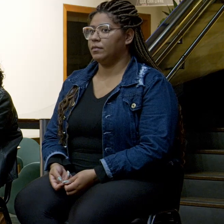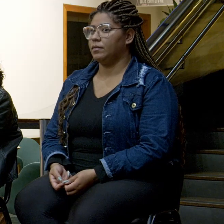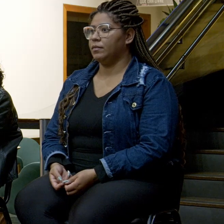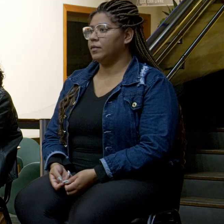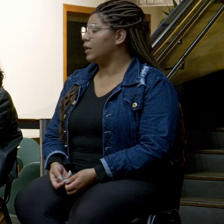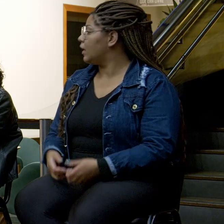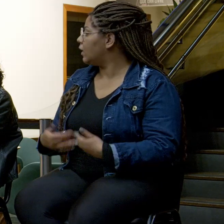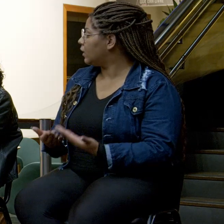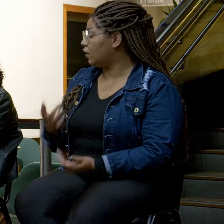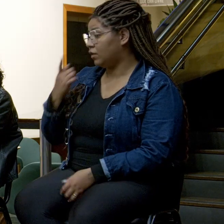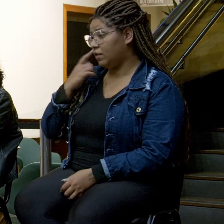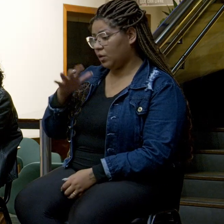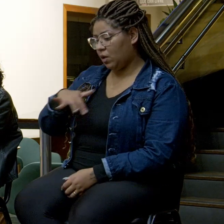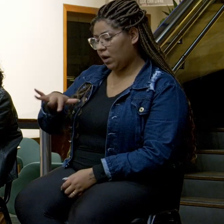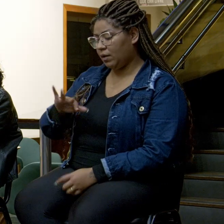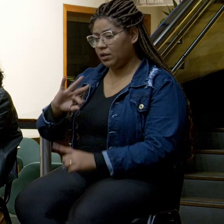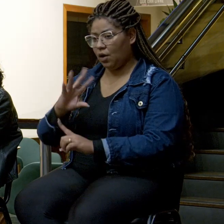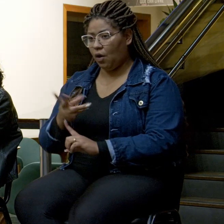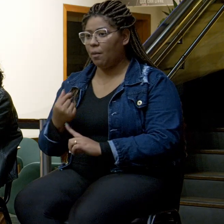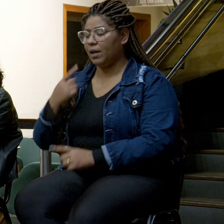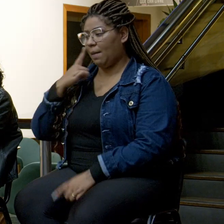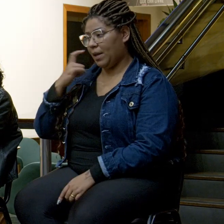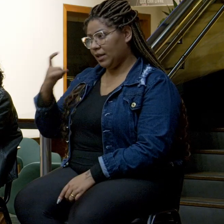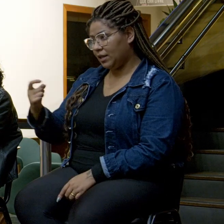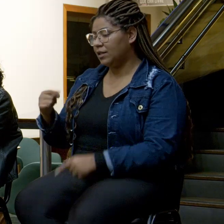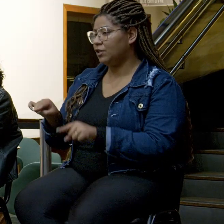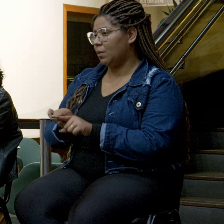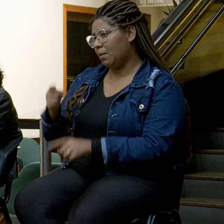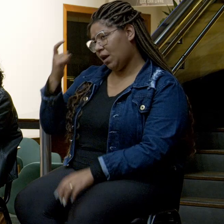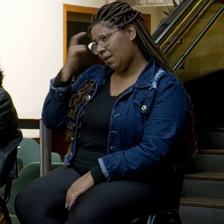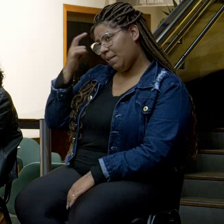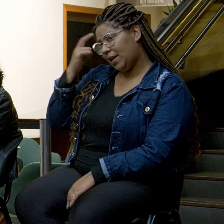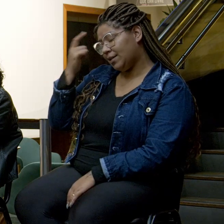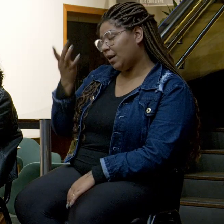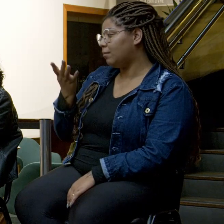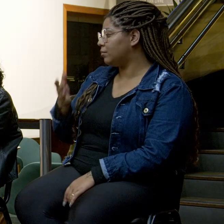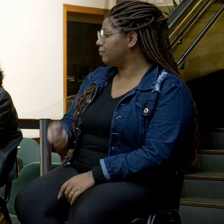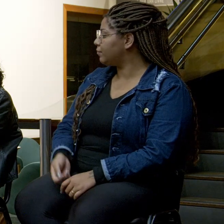o espectador e a obra também é muito interessante, né, para a gente pensar